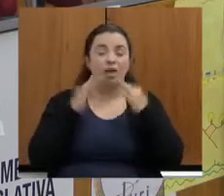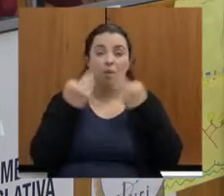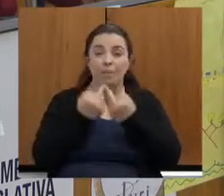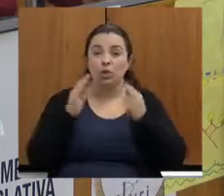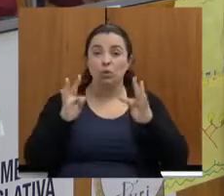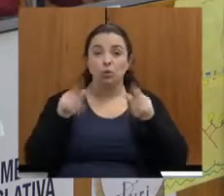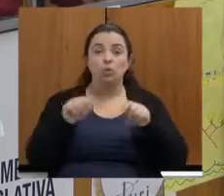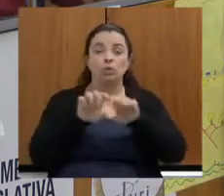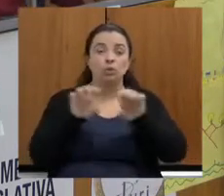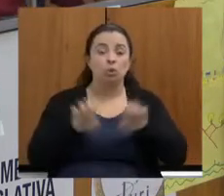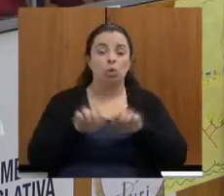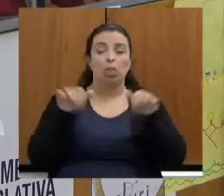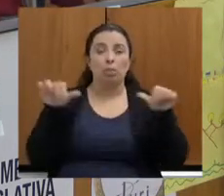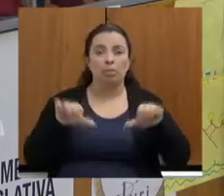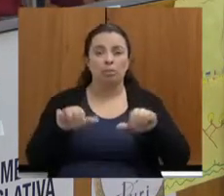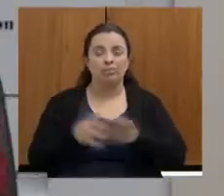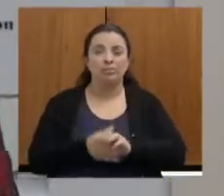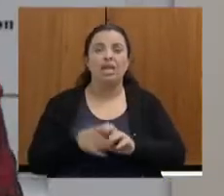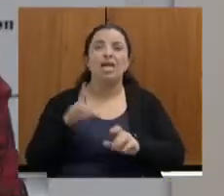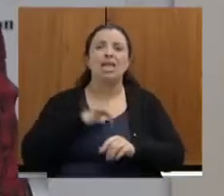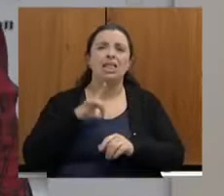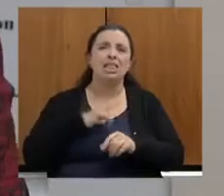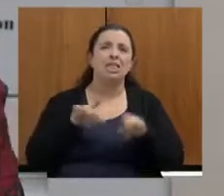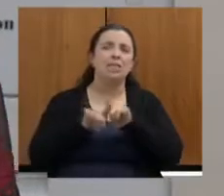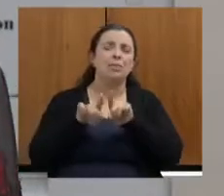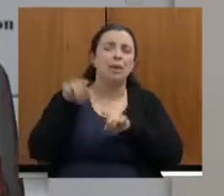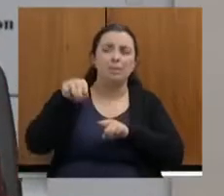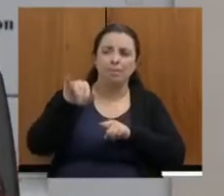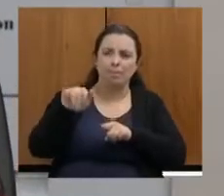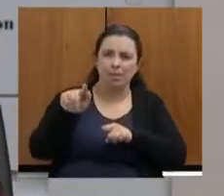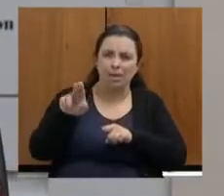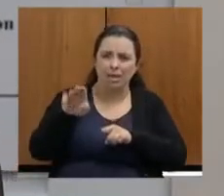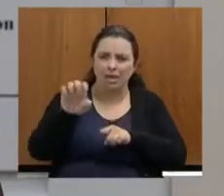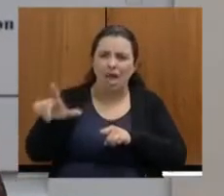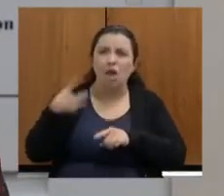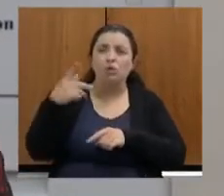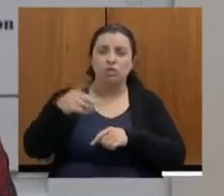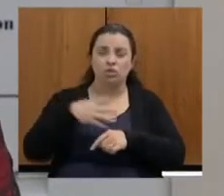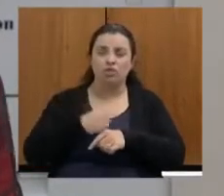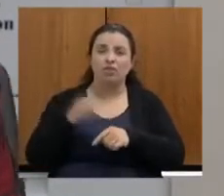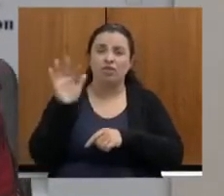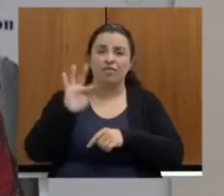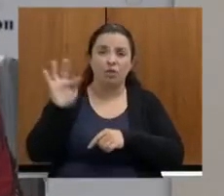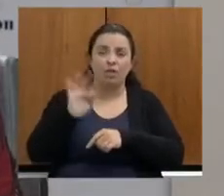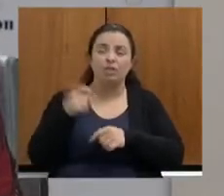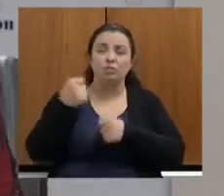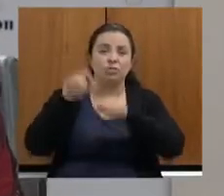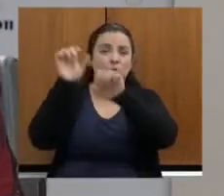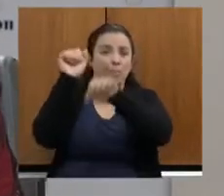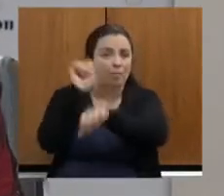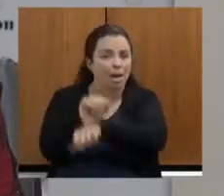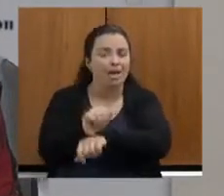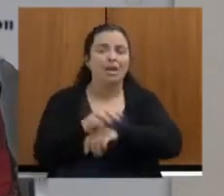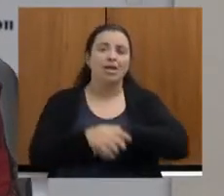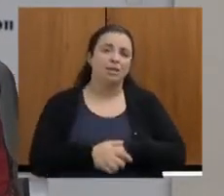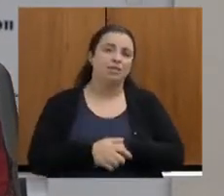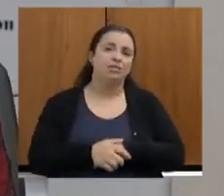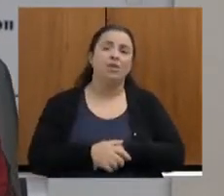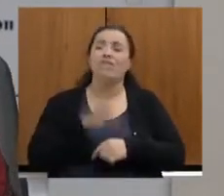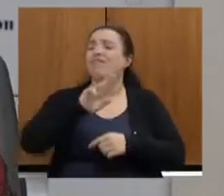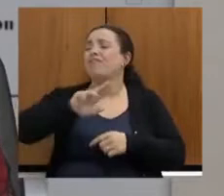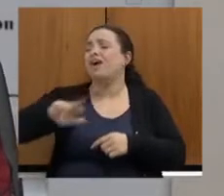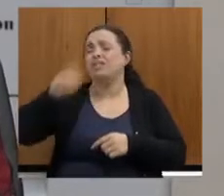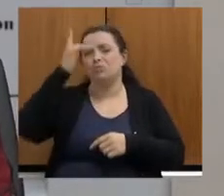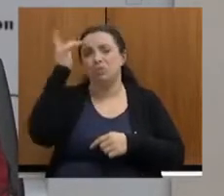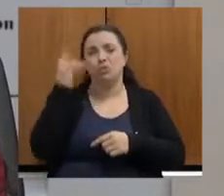mas são muitas nós temos ali Miguel que saiu os filhos da faculdade também e são várias outras Maria Célia perdido aí em torno